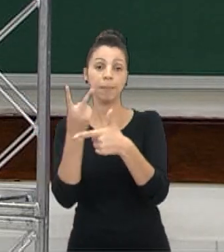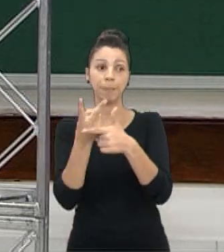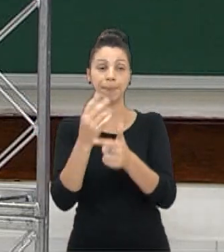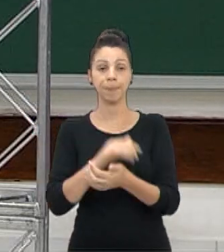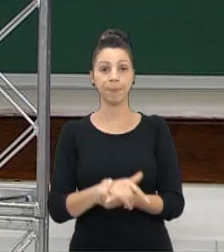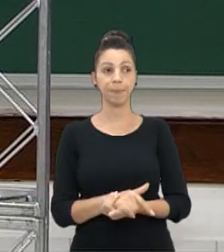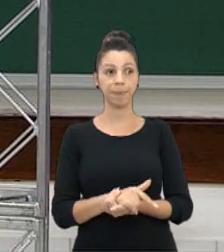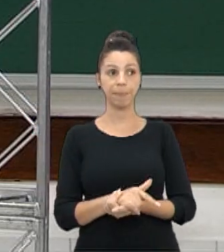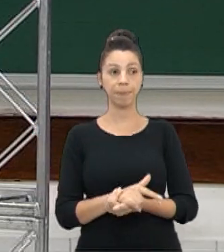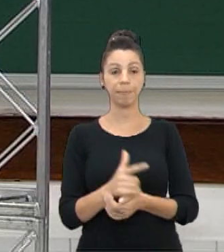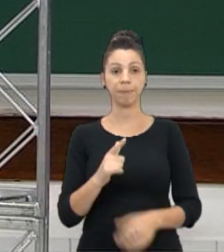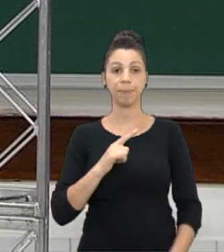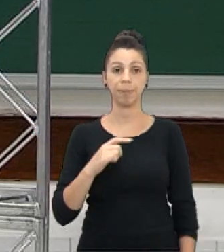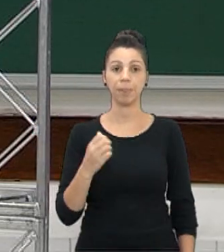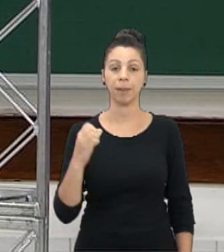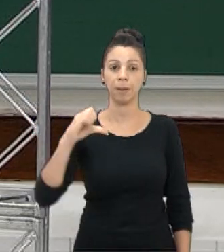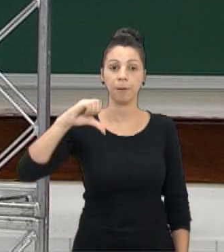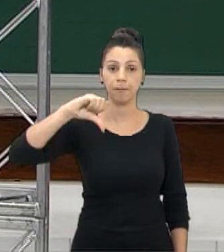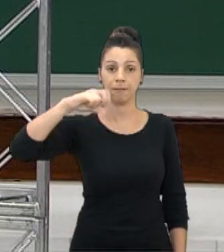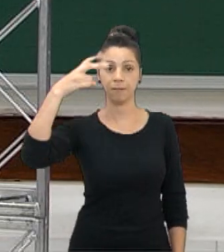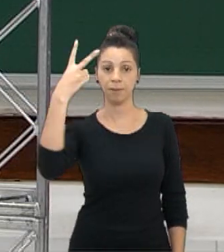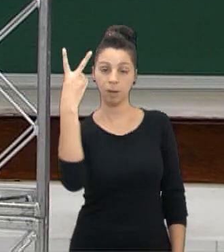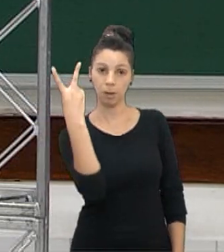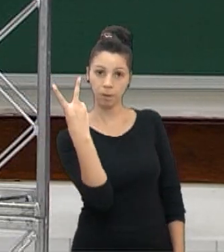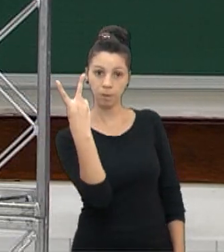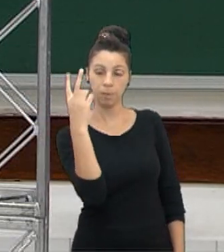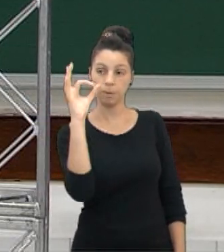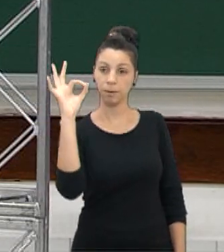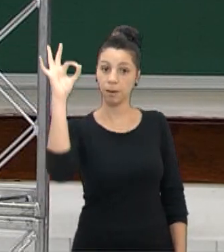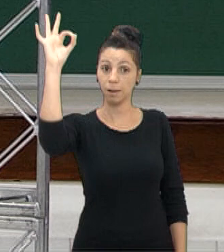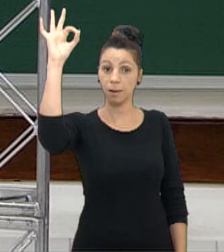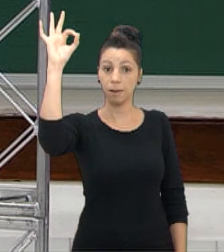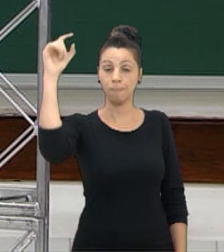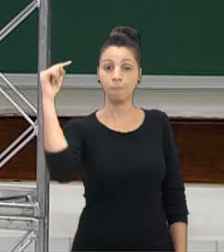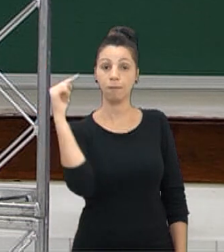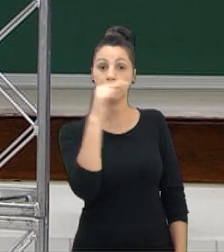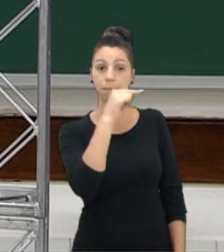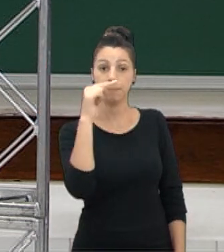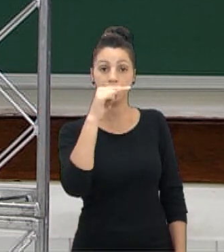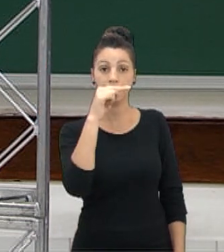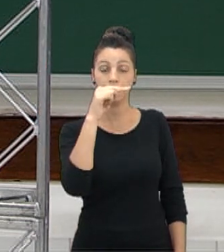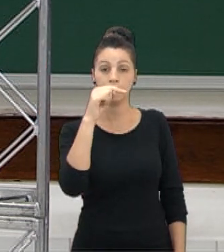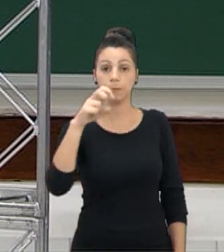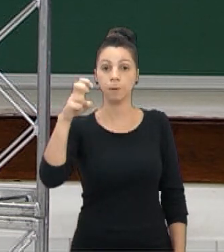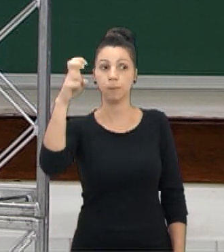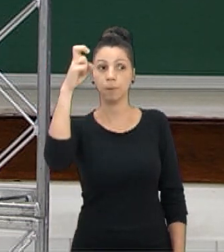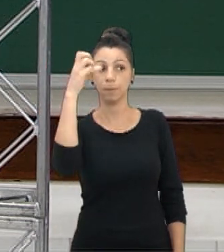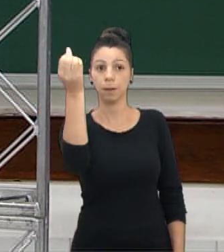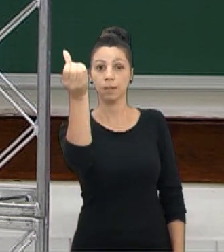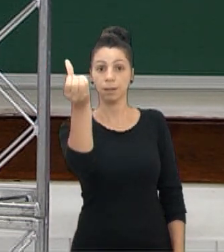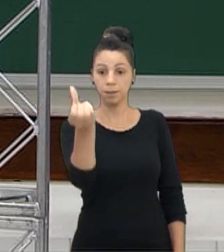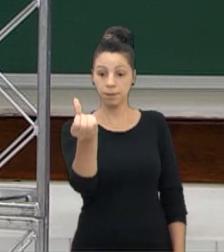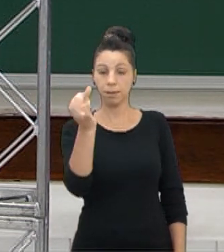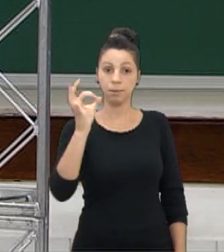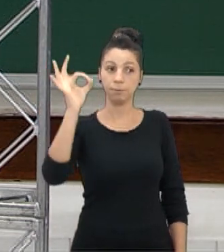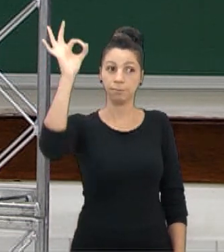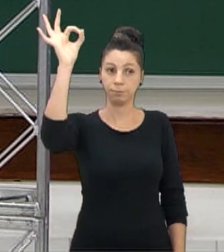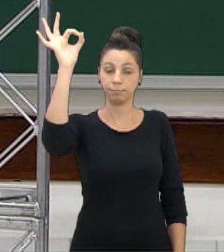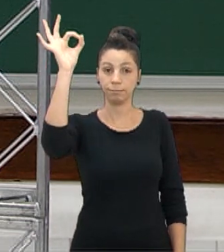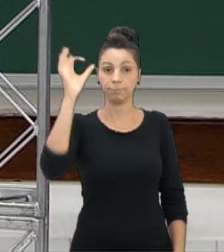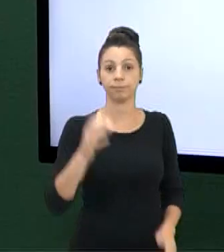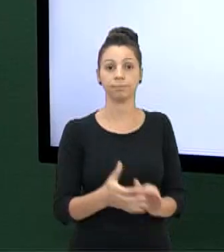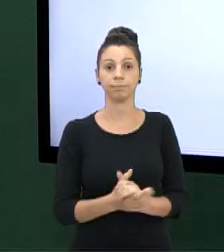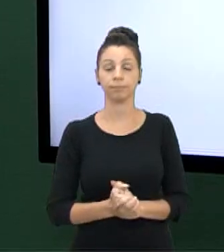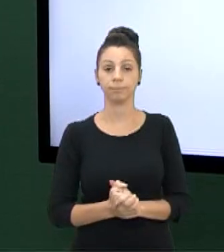ter 92 graus menos 56, olha lá, estamos falando de ângulos, né?